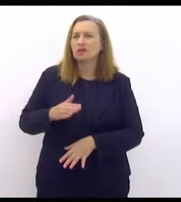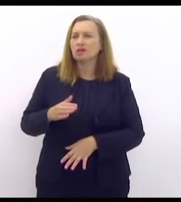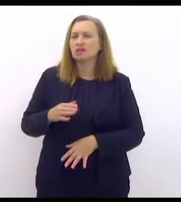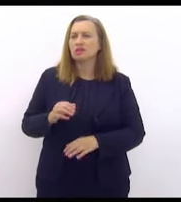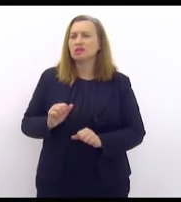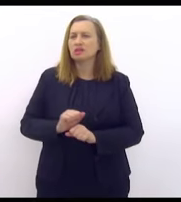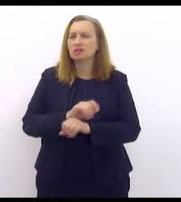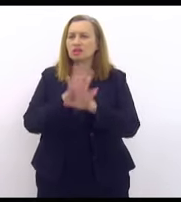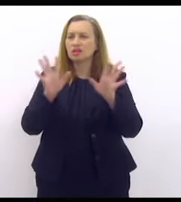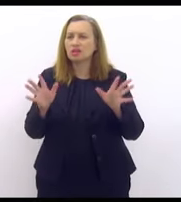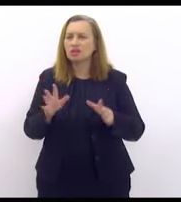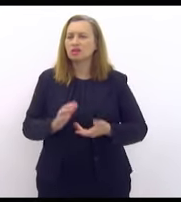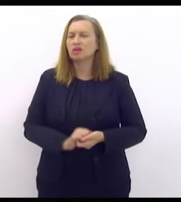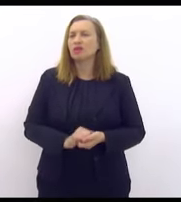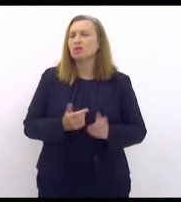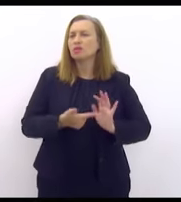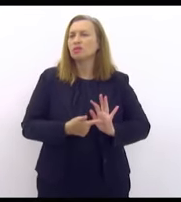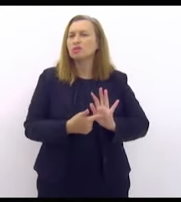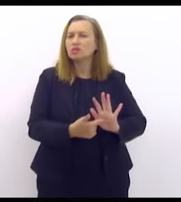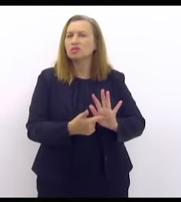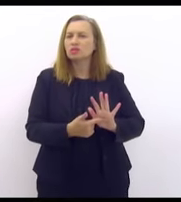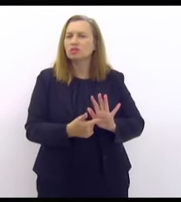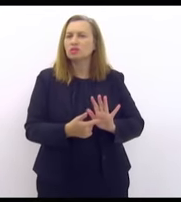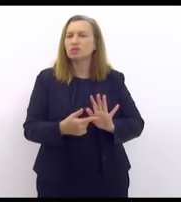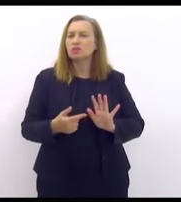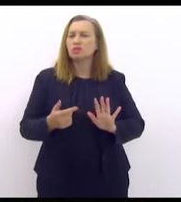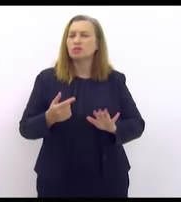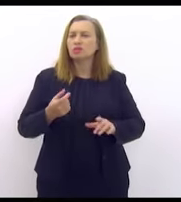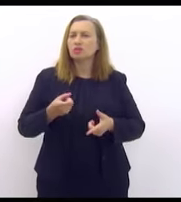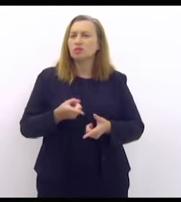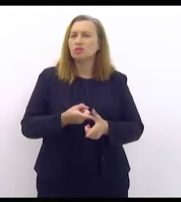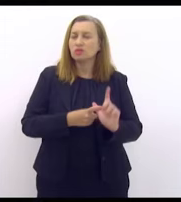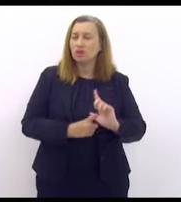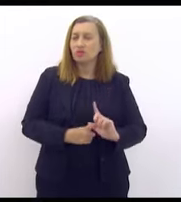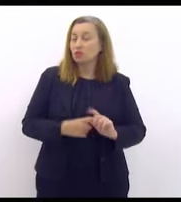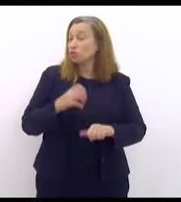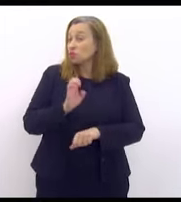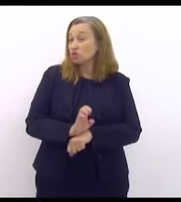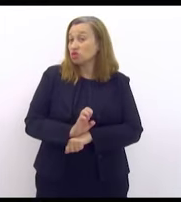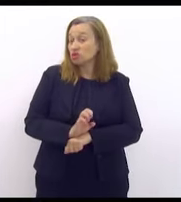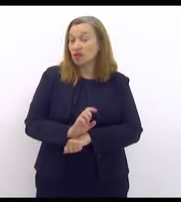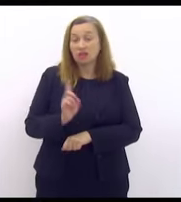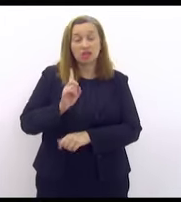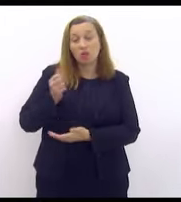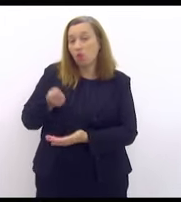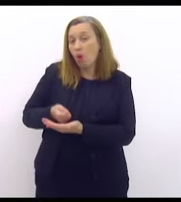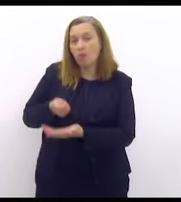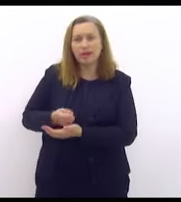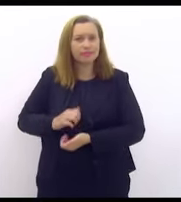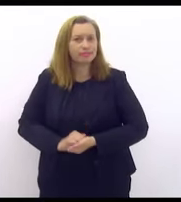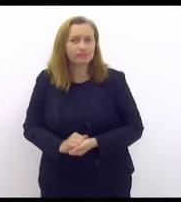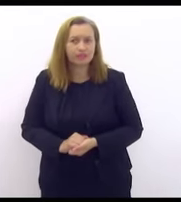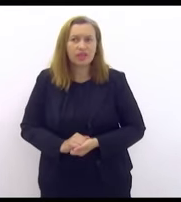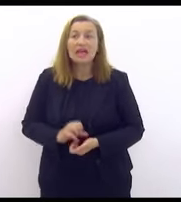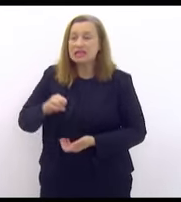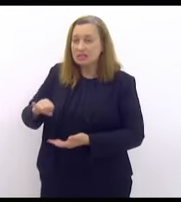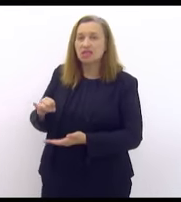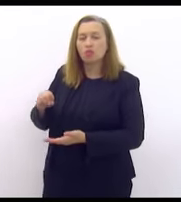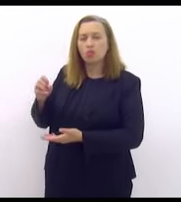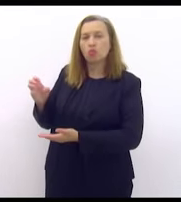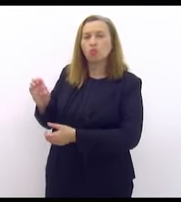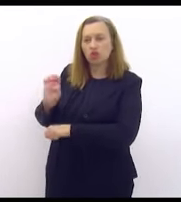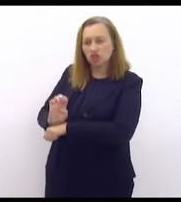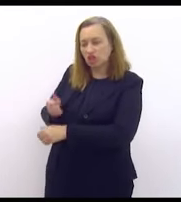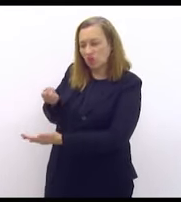devedores. Aí eu trouxe aqui os maiores devedores do Estado. E o Estado não cobra. Se o Estado cobrasse, nós